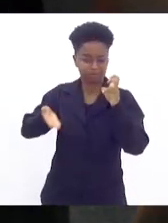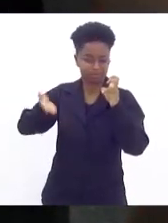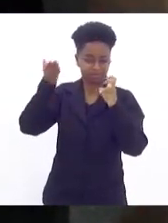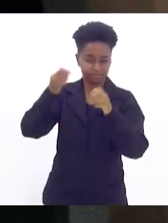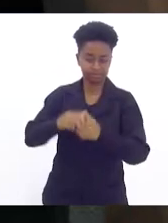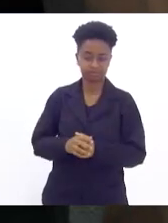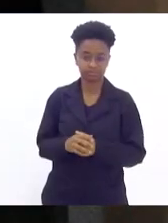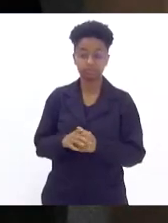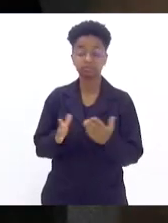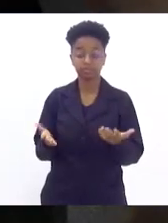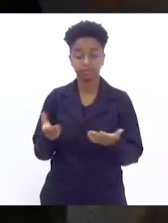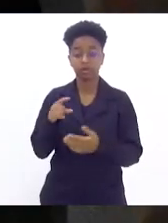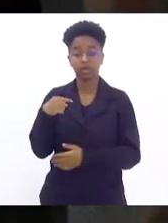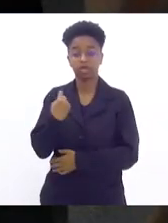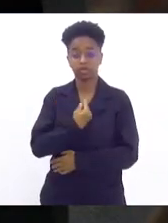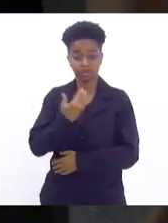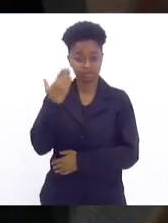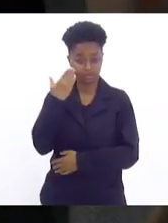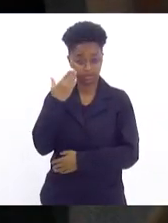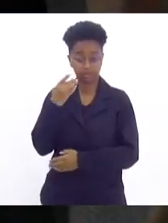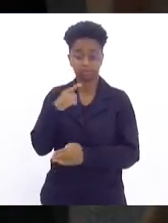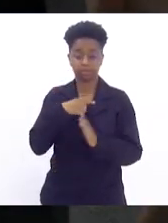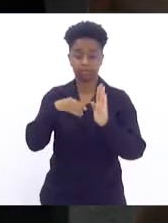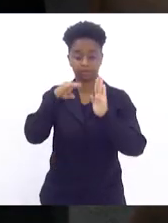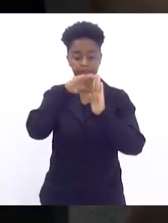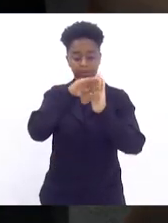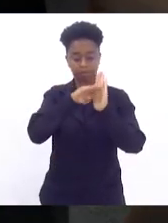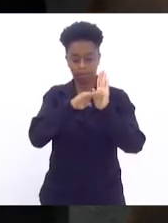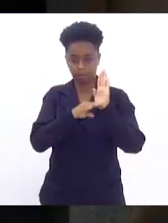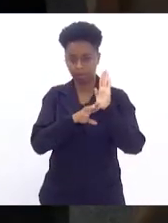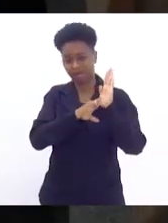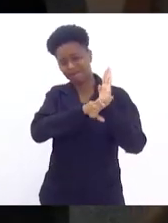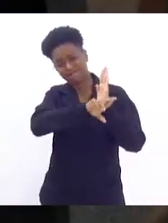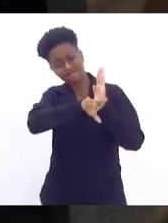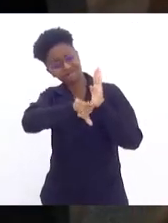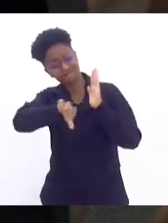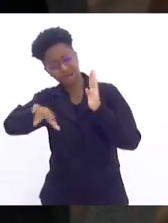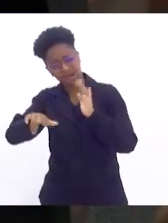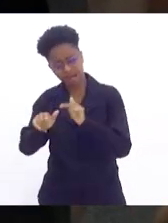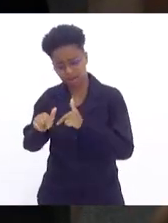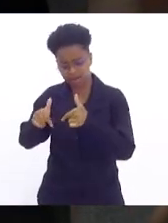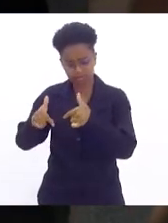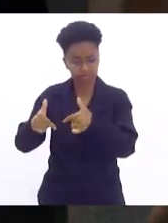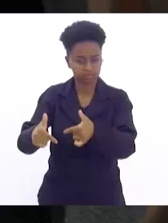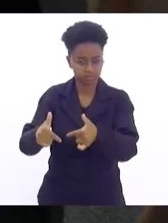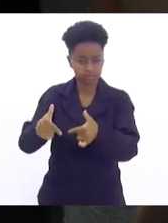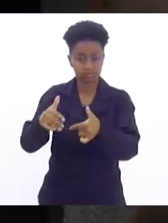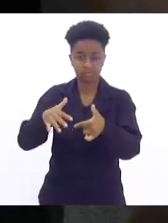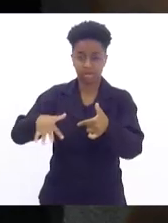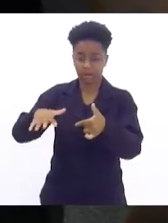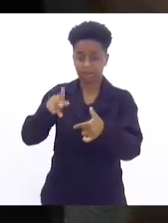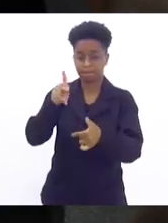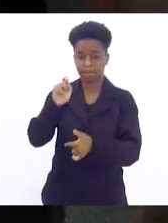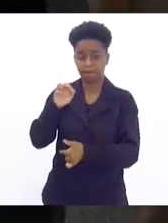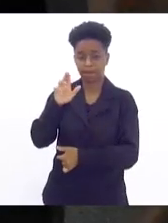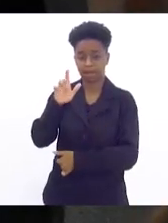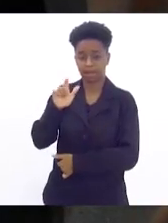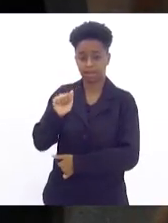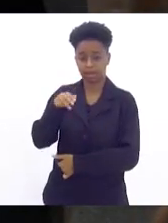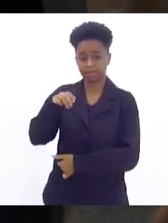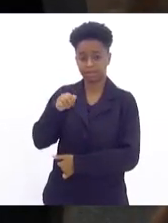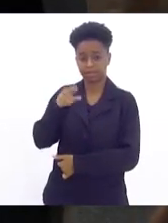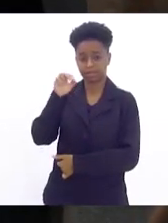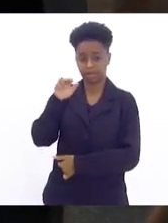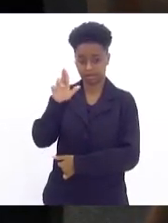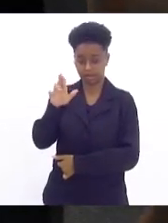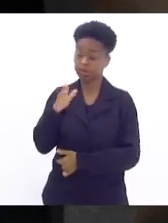nós sabemos que foram um protocolados dezenas de iniciativas de frente parlamentares O que é muito